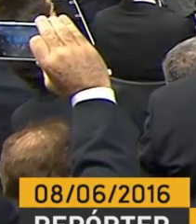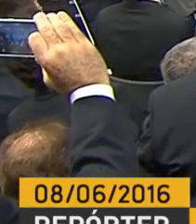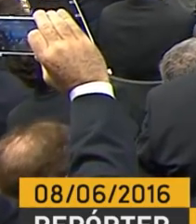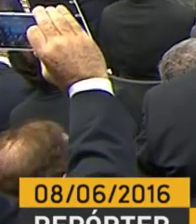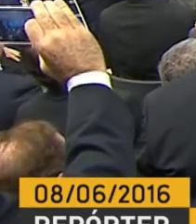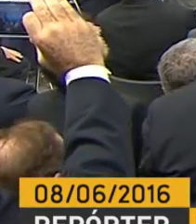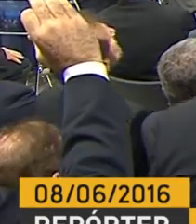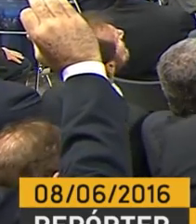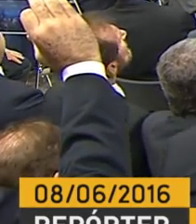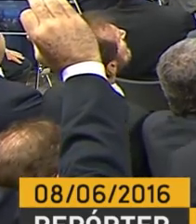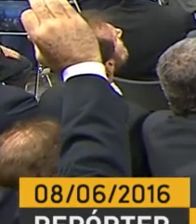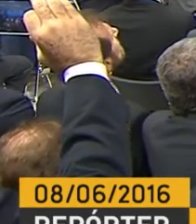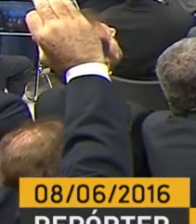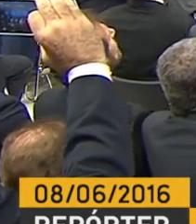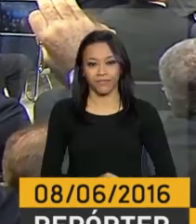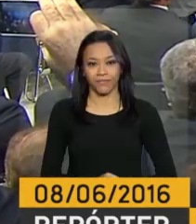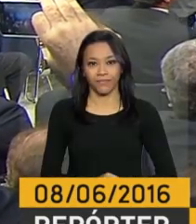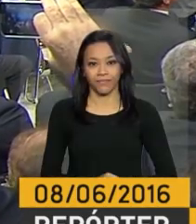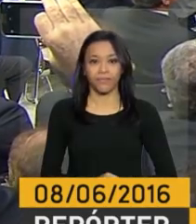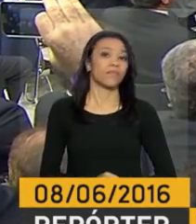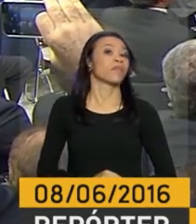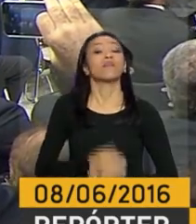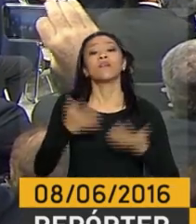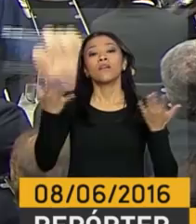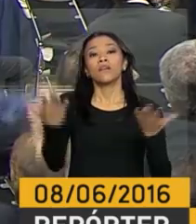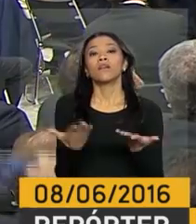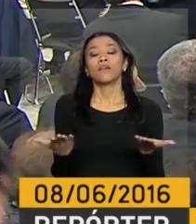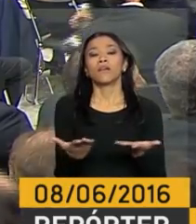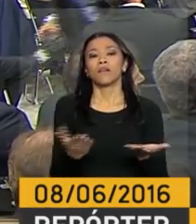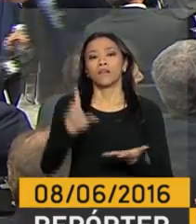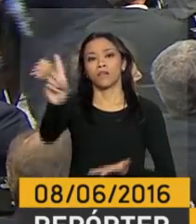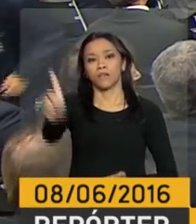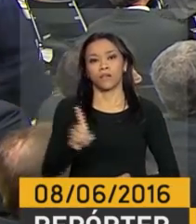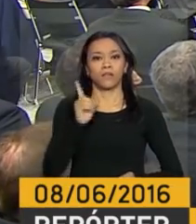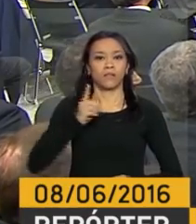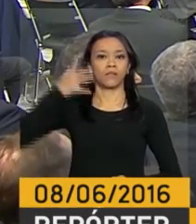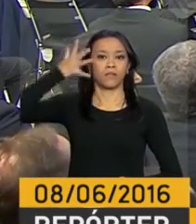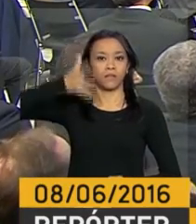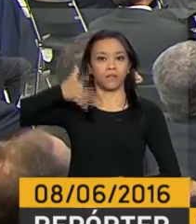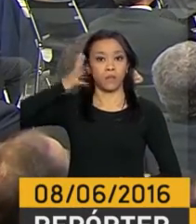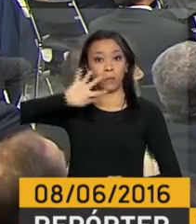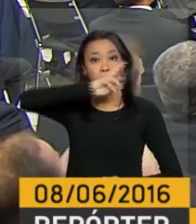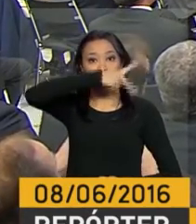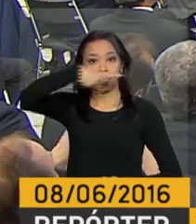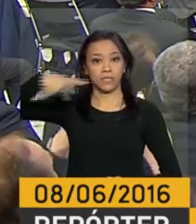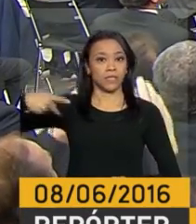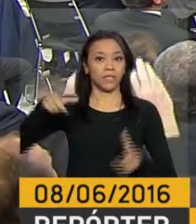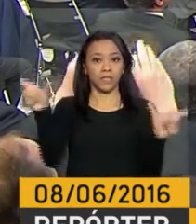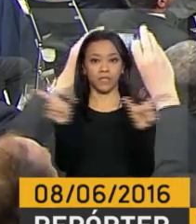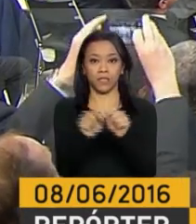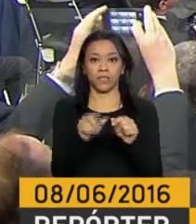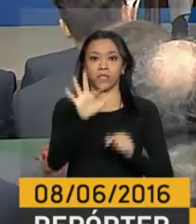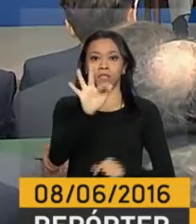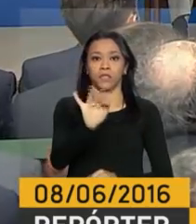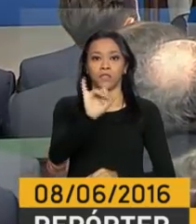acompanhar senhoras e senhores fará uso da palavra nesse instante o presidente da Fiesp pauloa